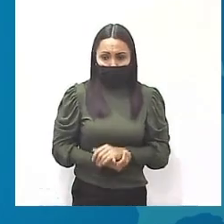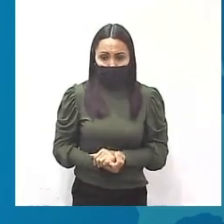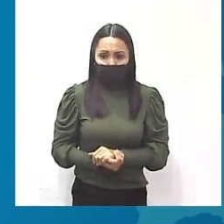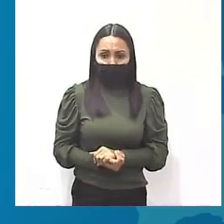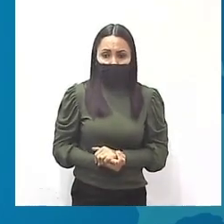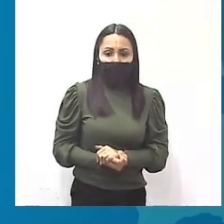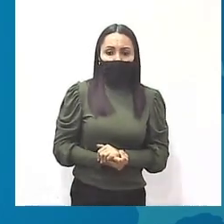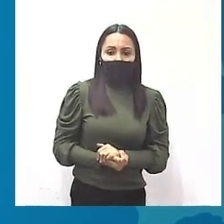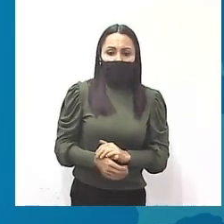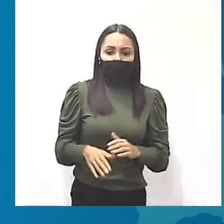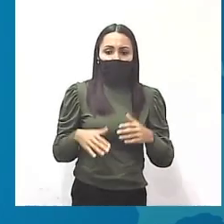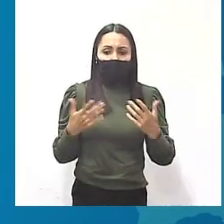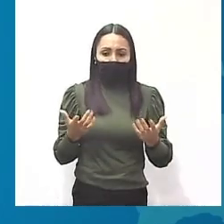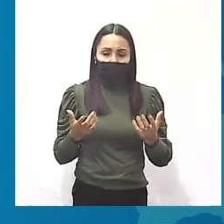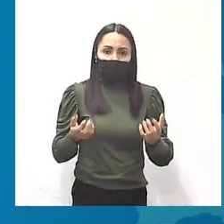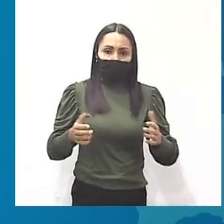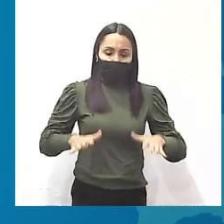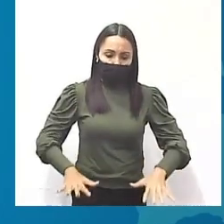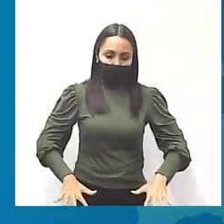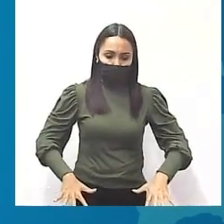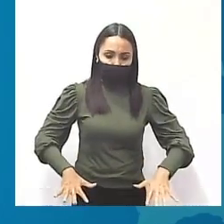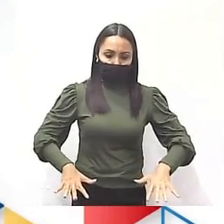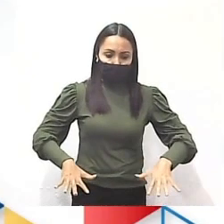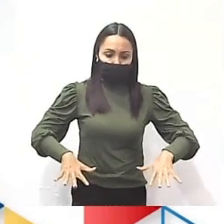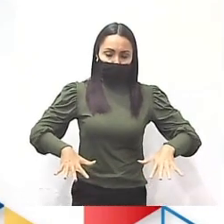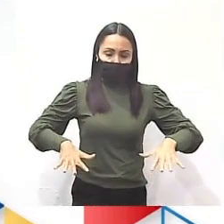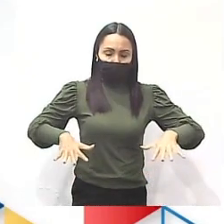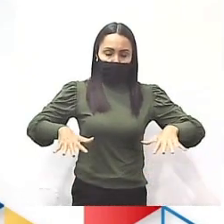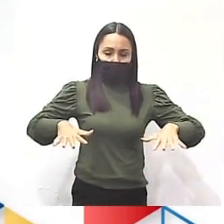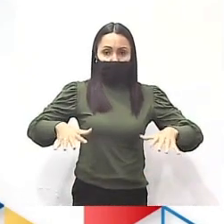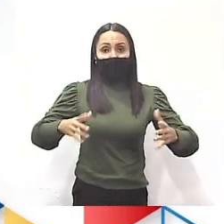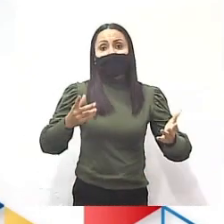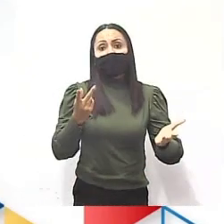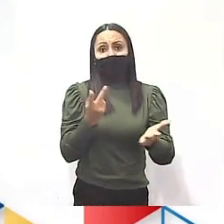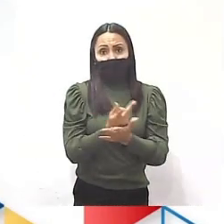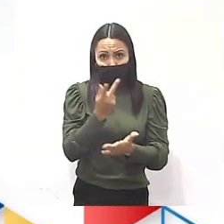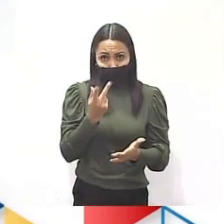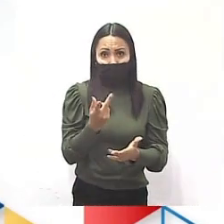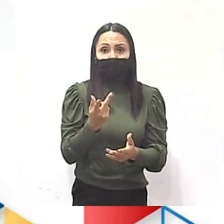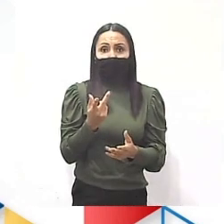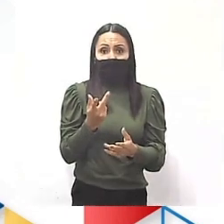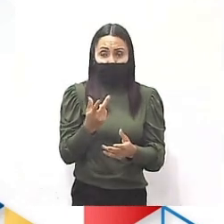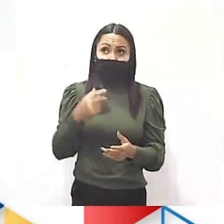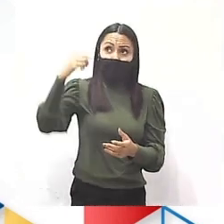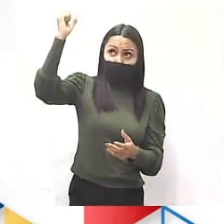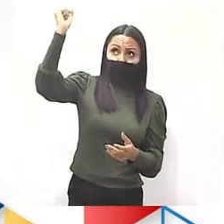nos leva às enchentes, que acontece geralmente o quê? No verão,